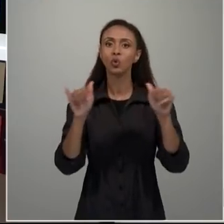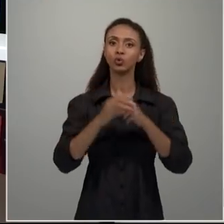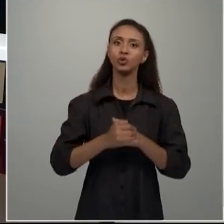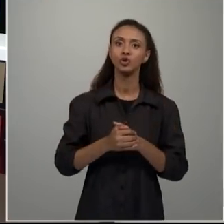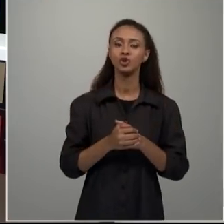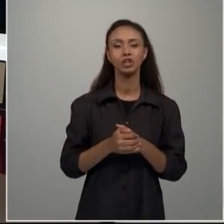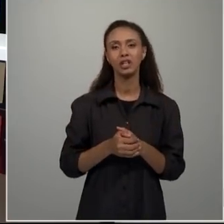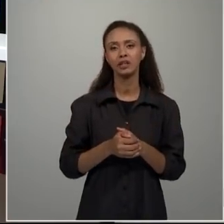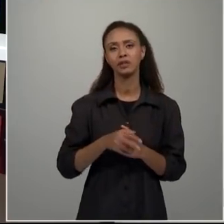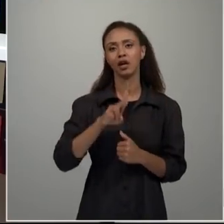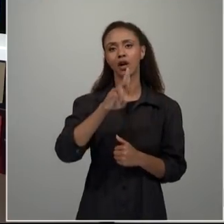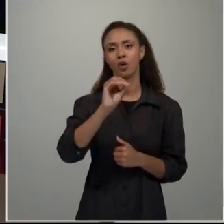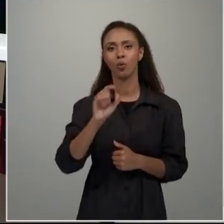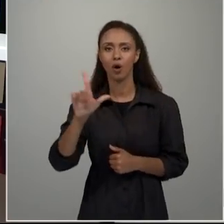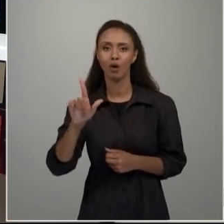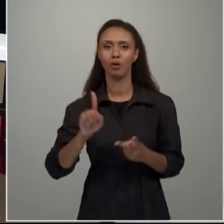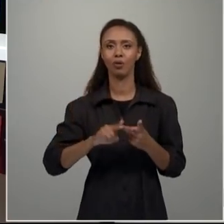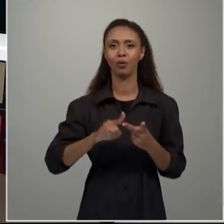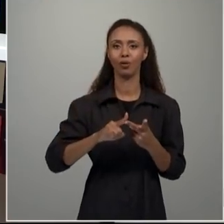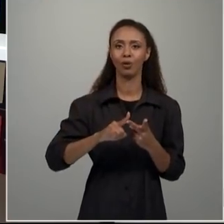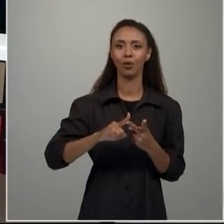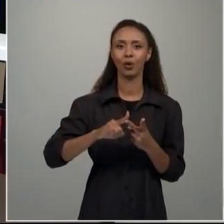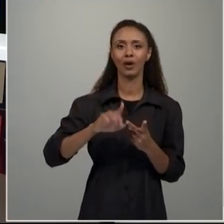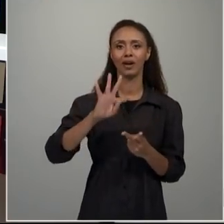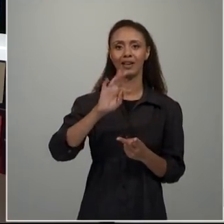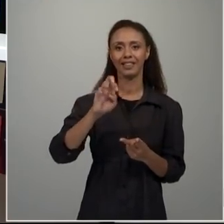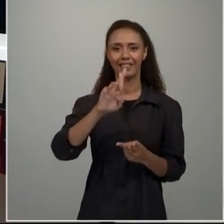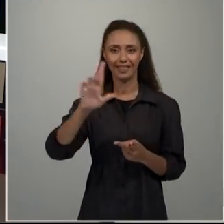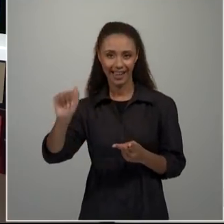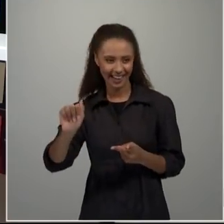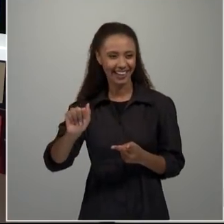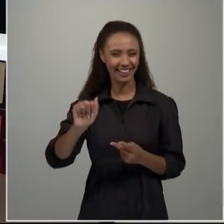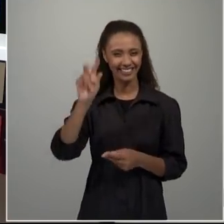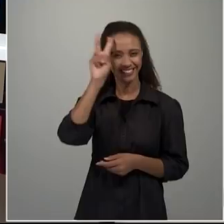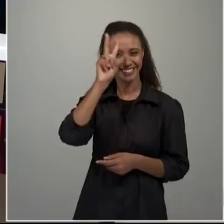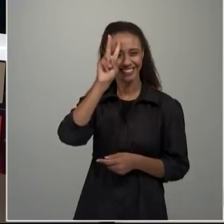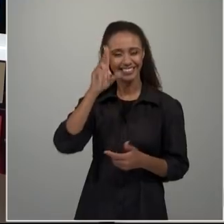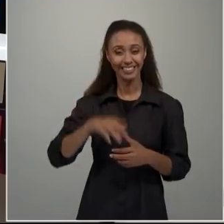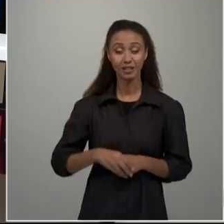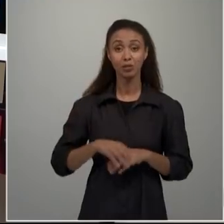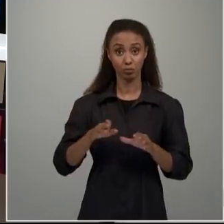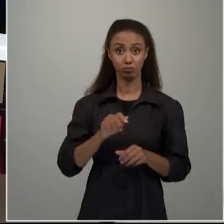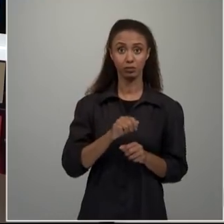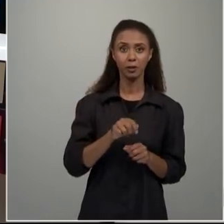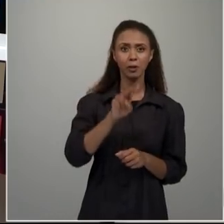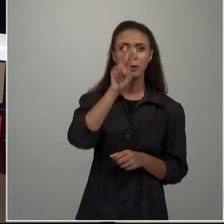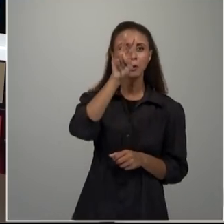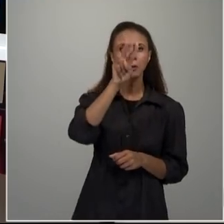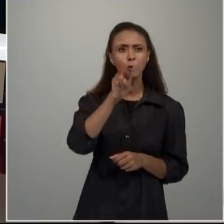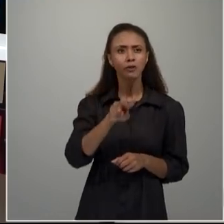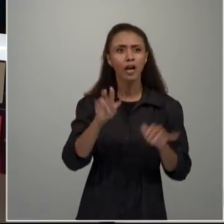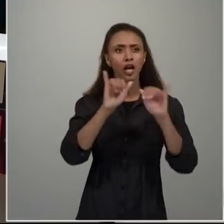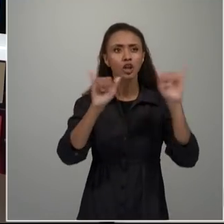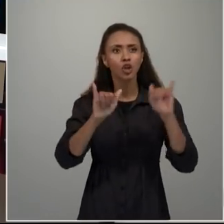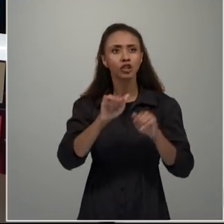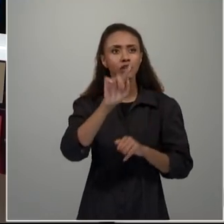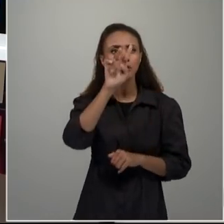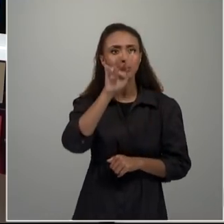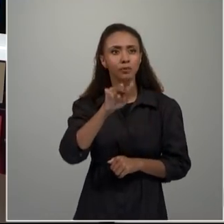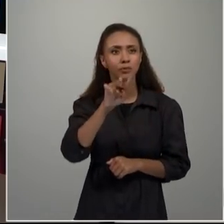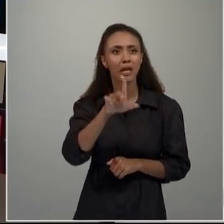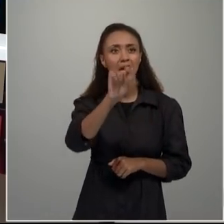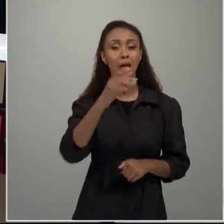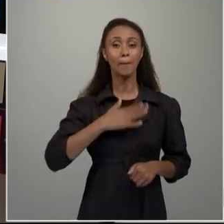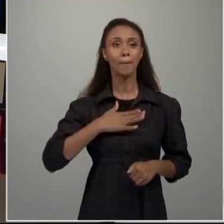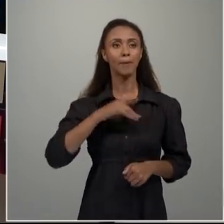terra enfim o que tiver na internet que bate o olho naquele rol de notícias e você olha você seleciona aquilo que você quer